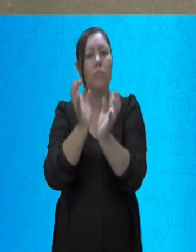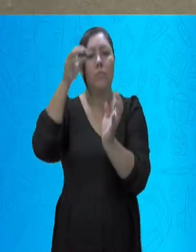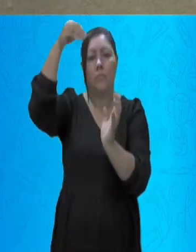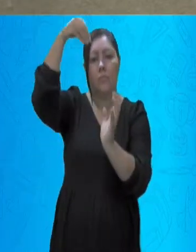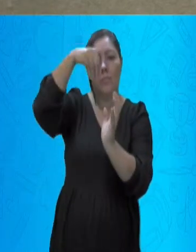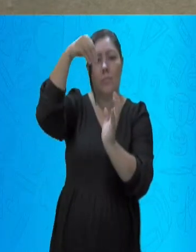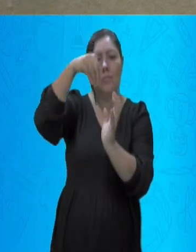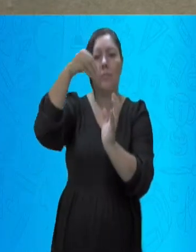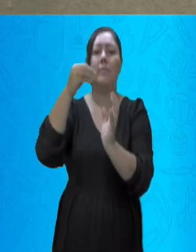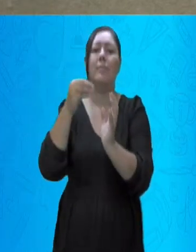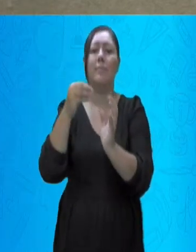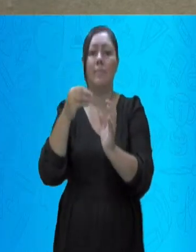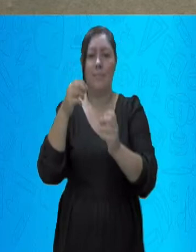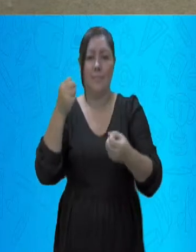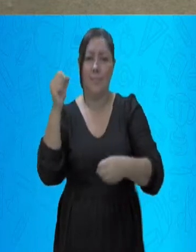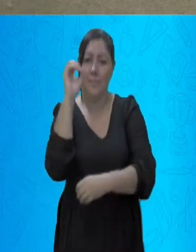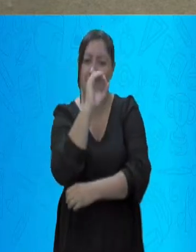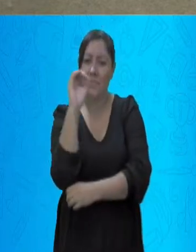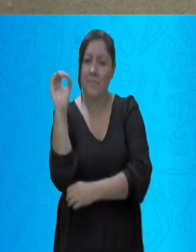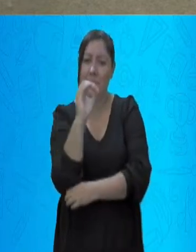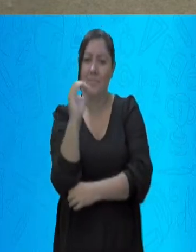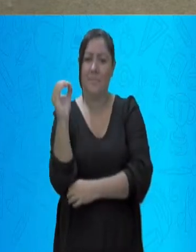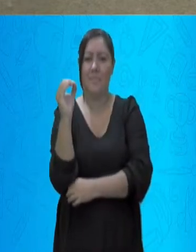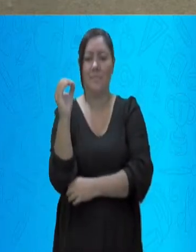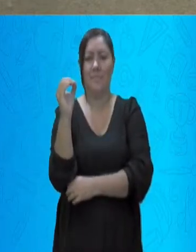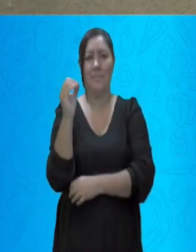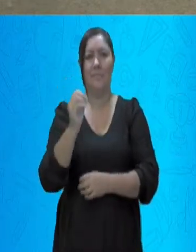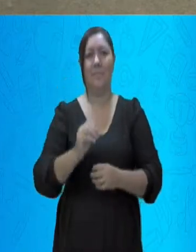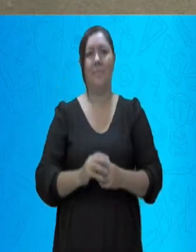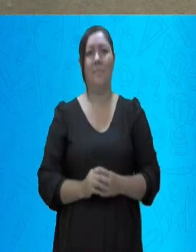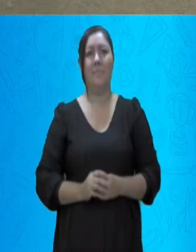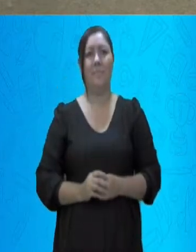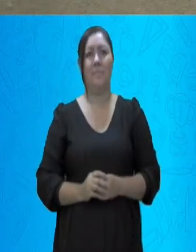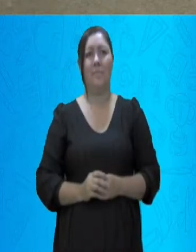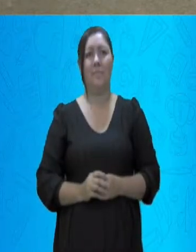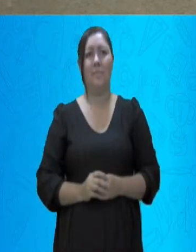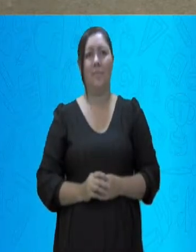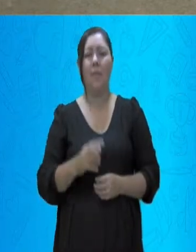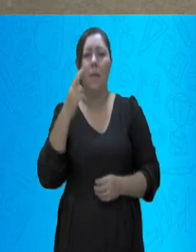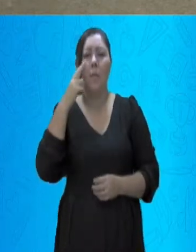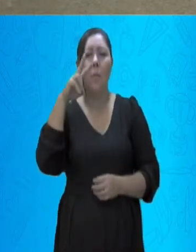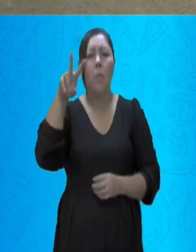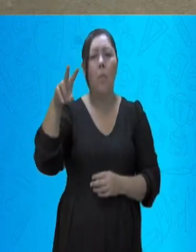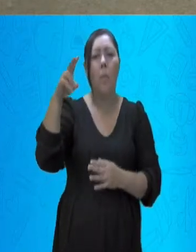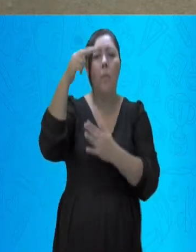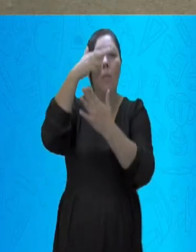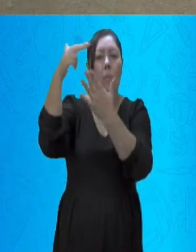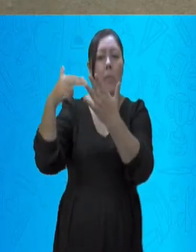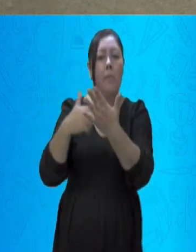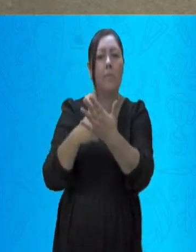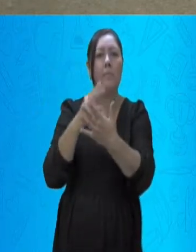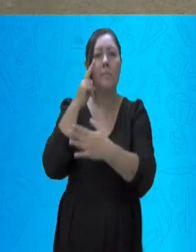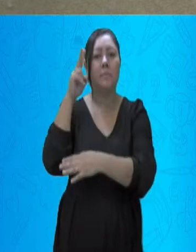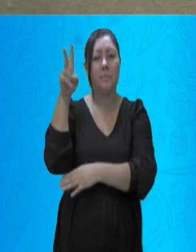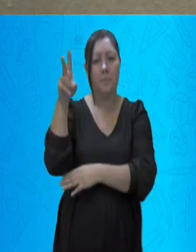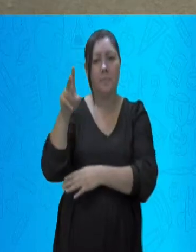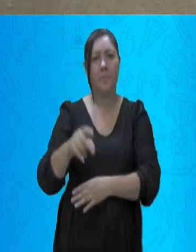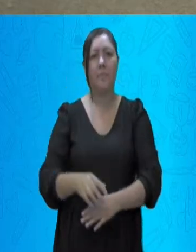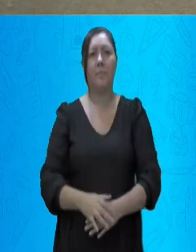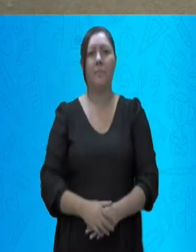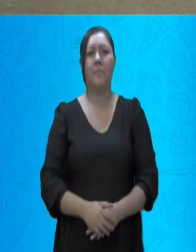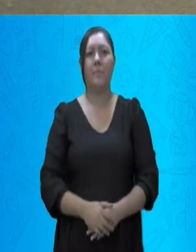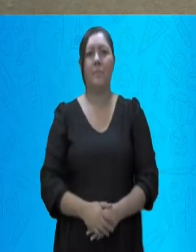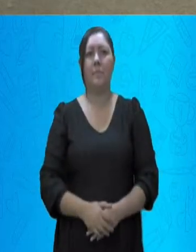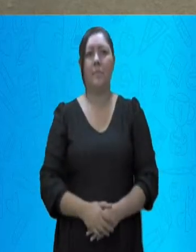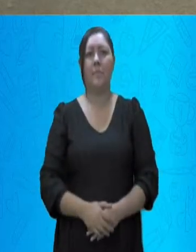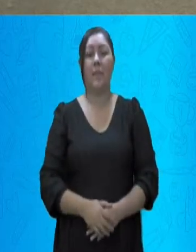carros. Mas quando eu olho para esse tipo de objeto aqui, ó, sem determinar o nome de cada